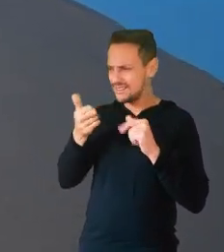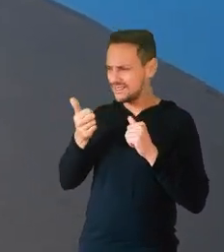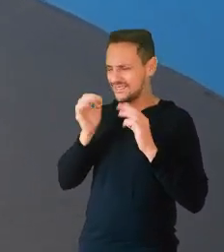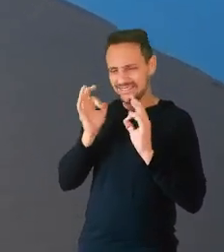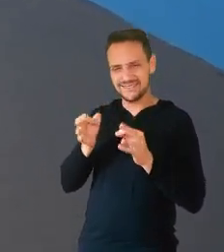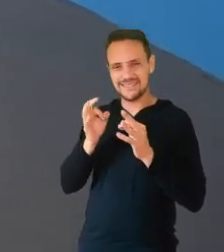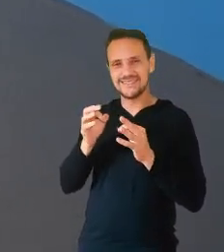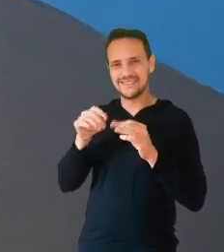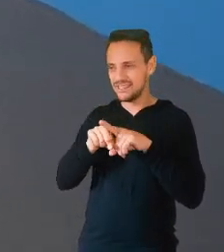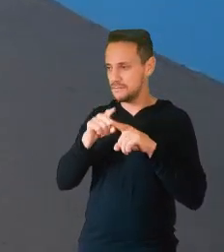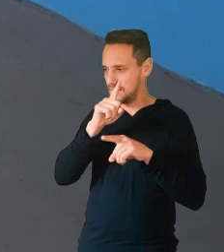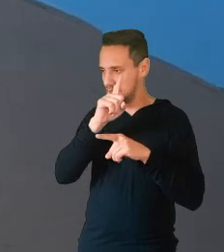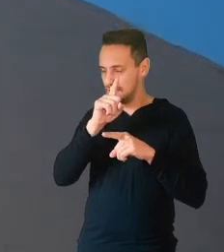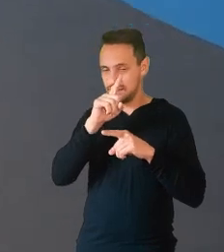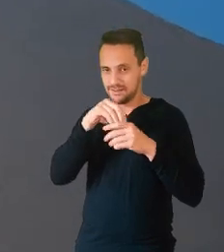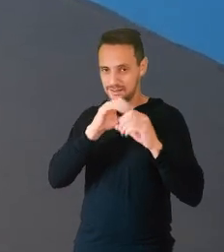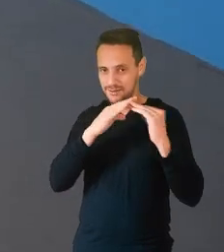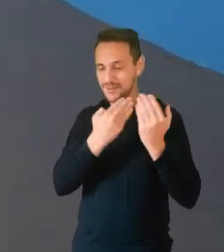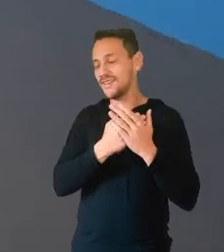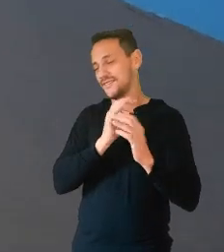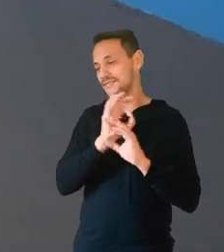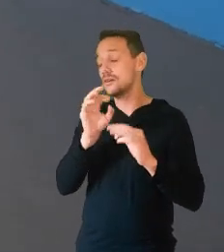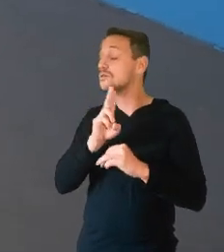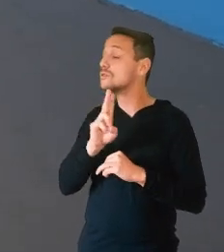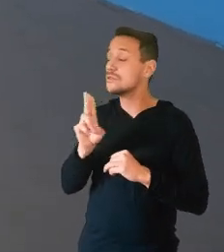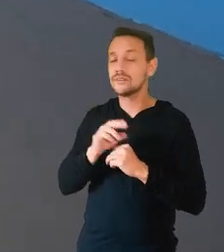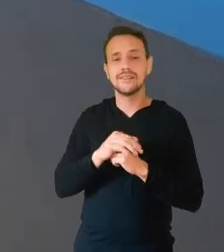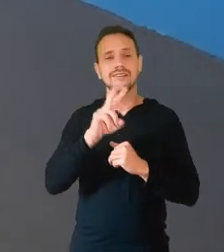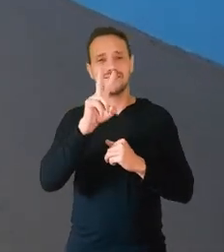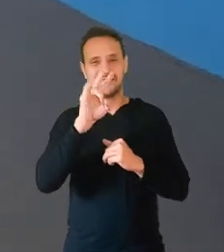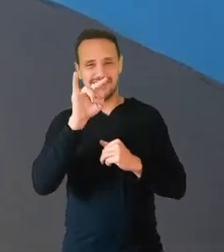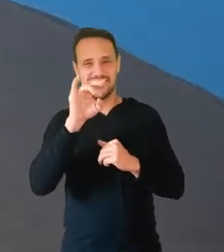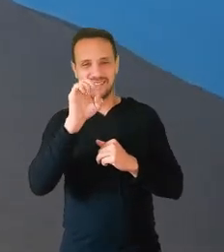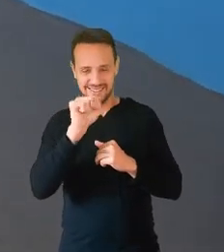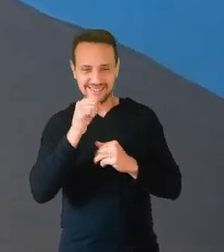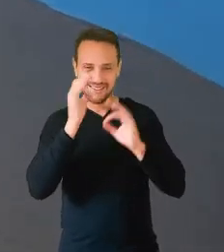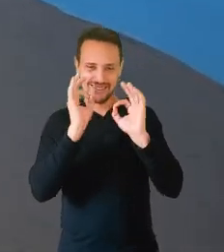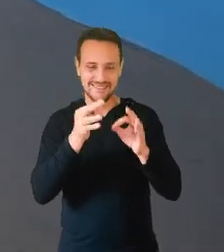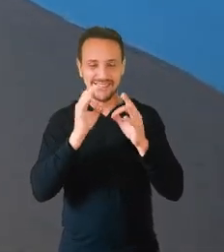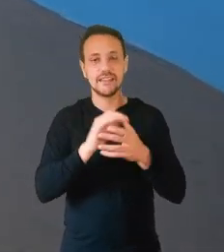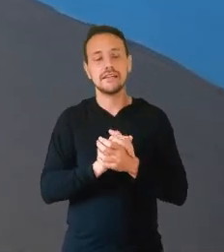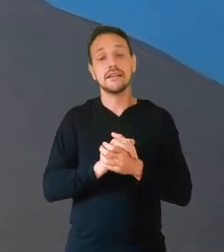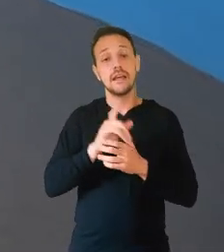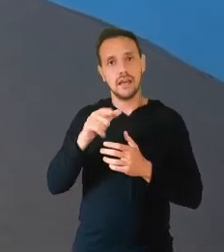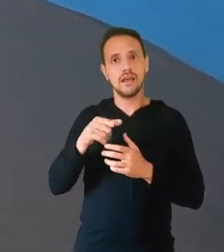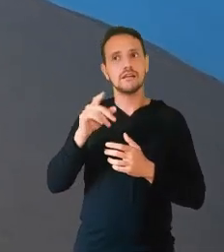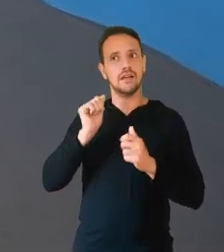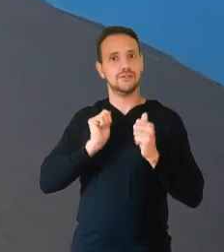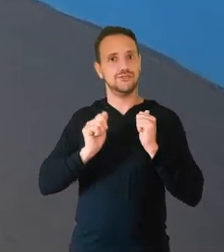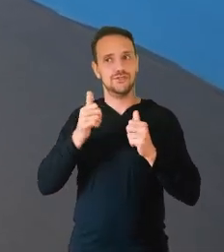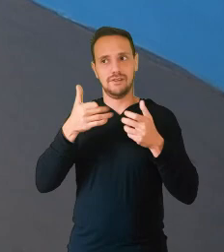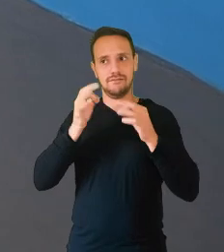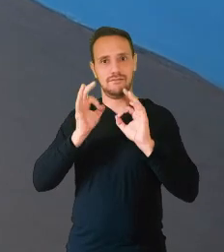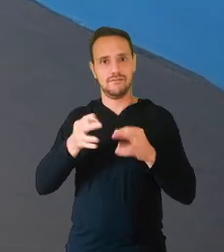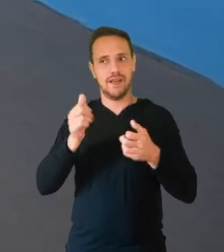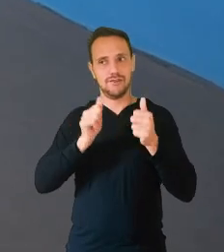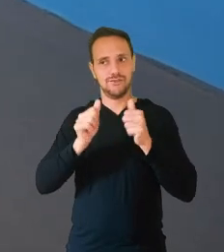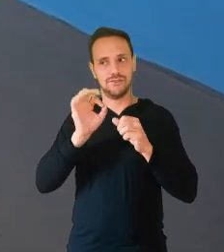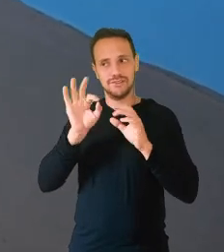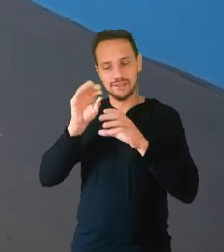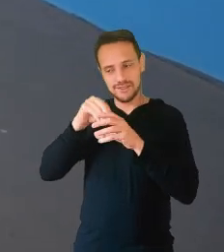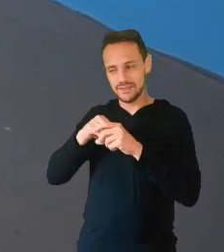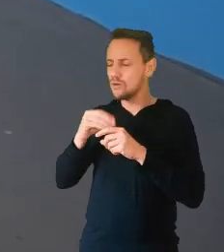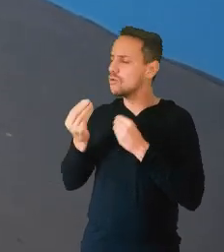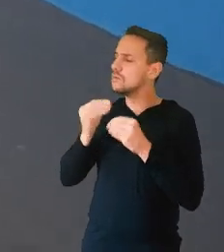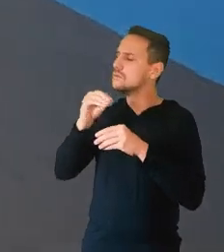também? Sim. Como é que é teu nome mesmo? Vinícius. É o Vinícius, esse é artista também aqui da instituição. Como é que é você na escola,